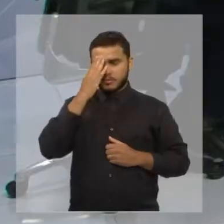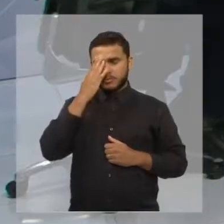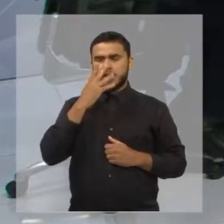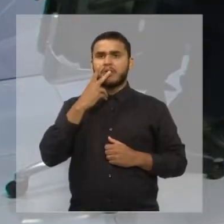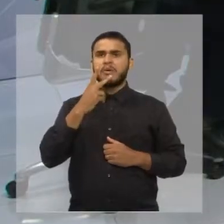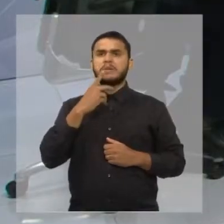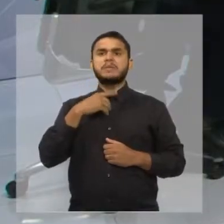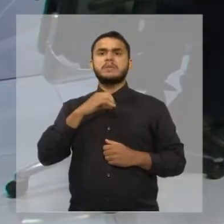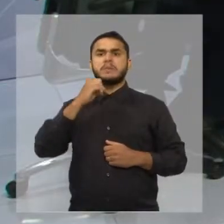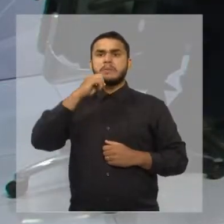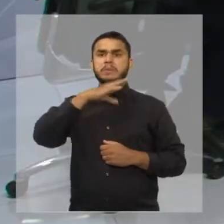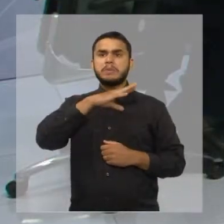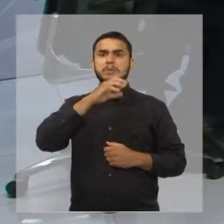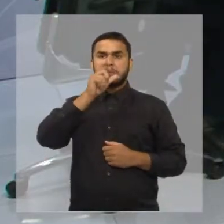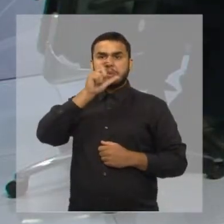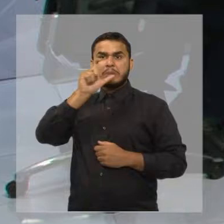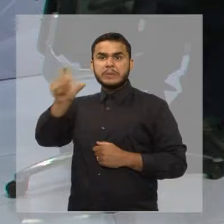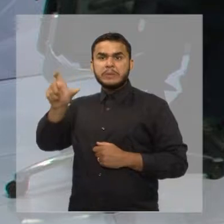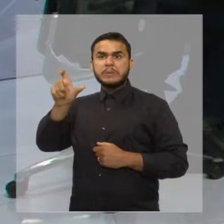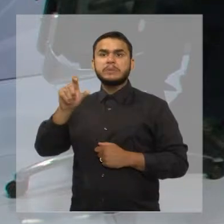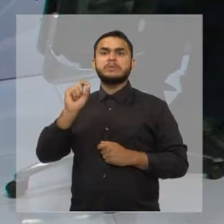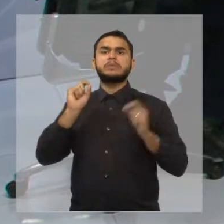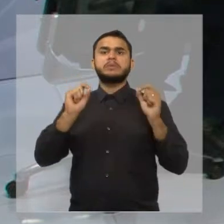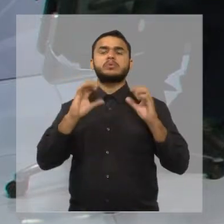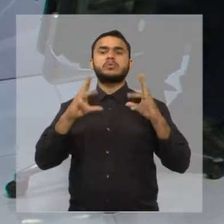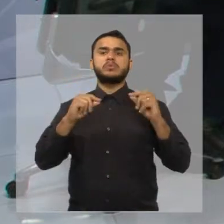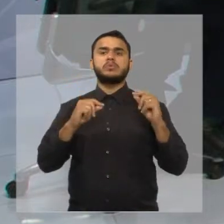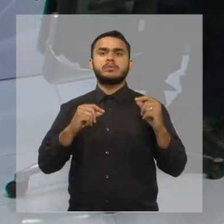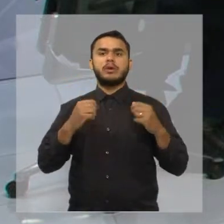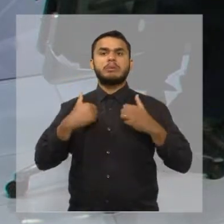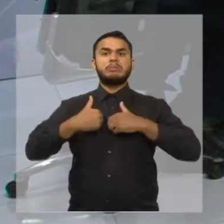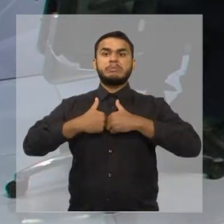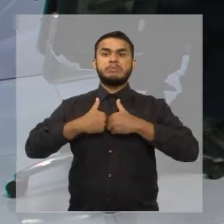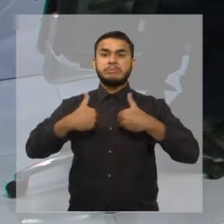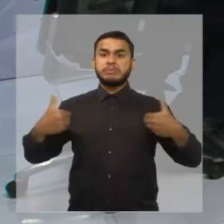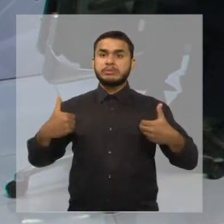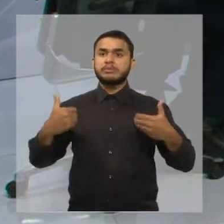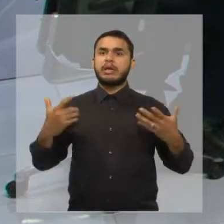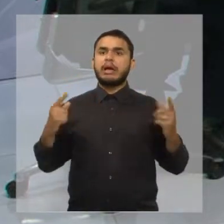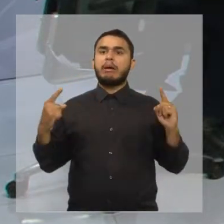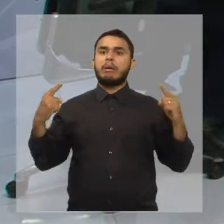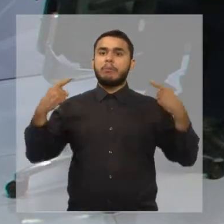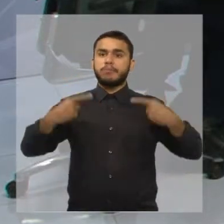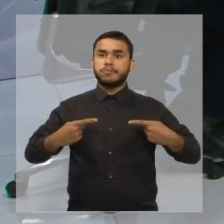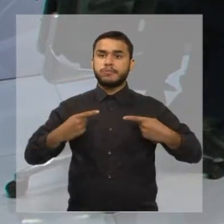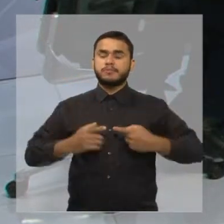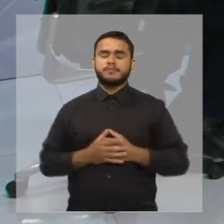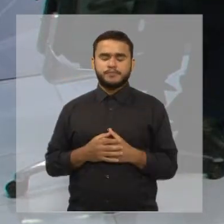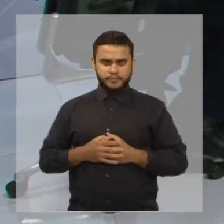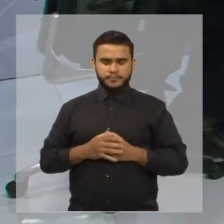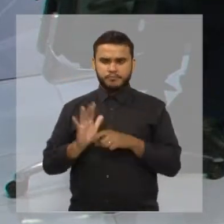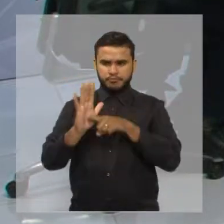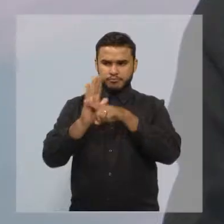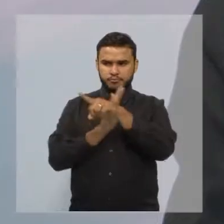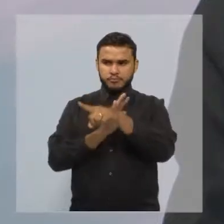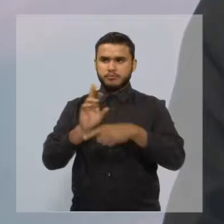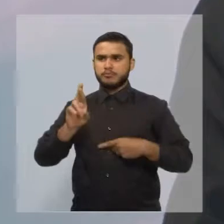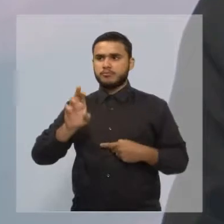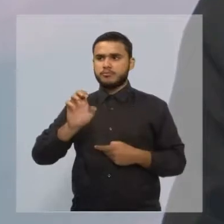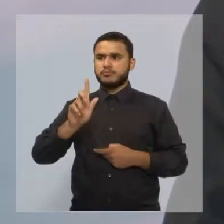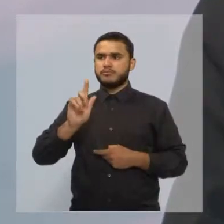para radicalização, inclusive, entre os vários grupos. Professor Reginaldo, você colocou com